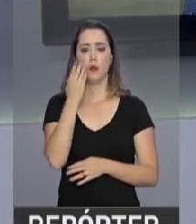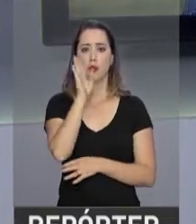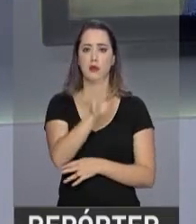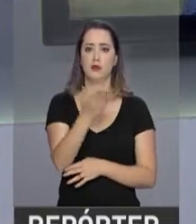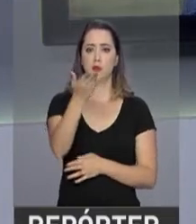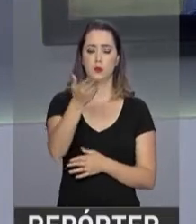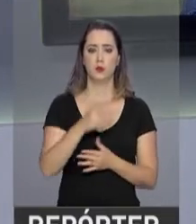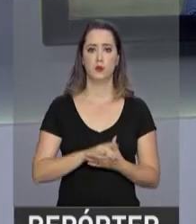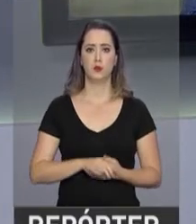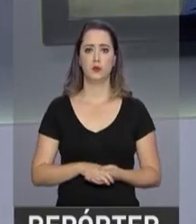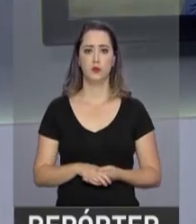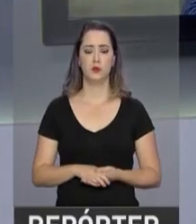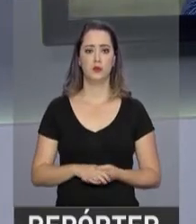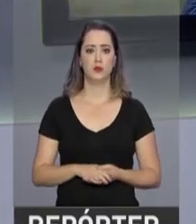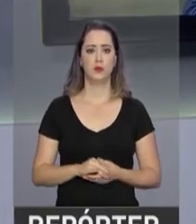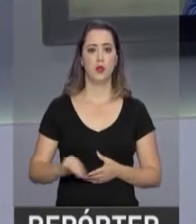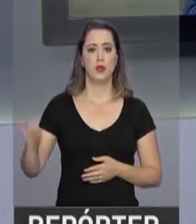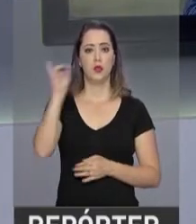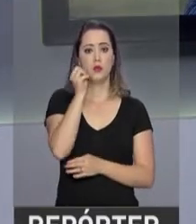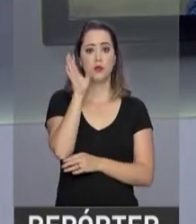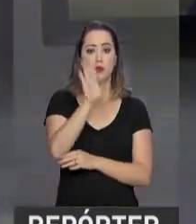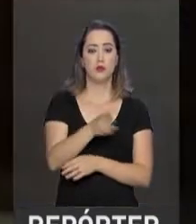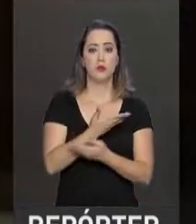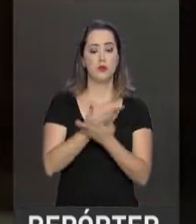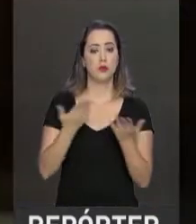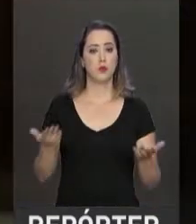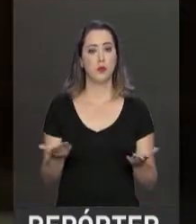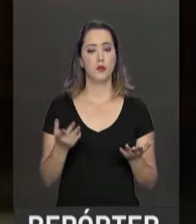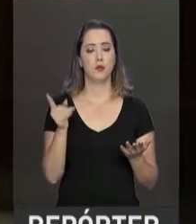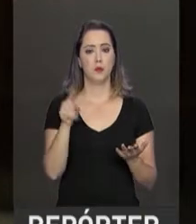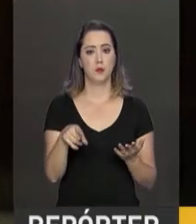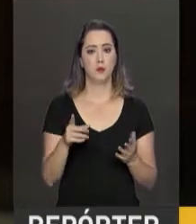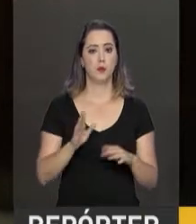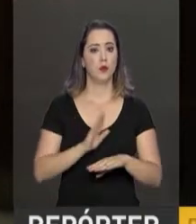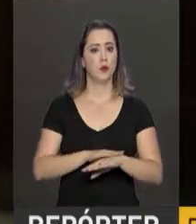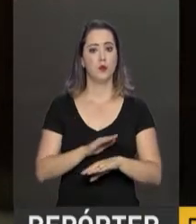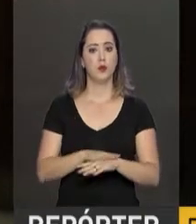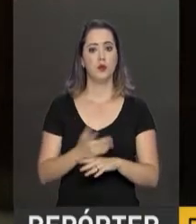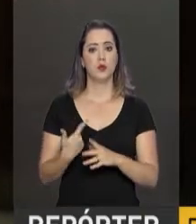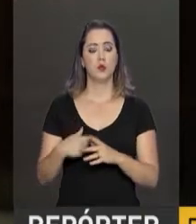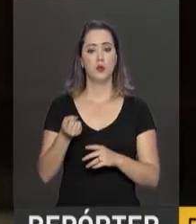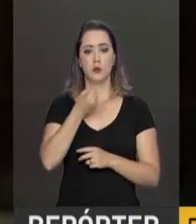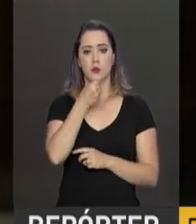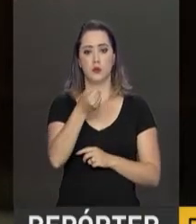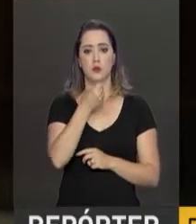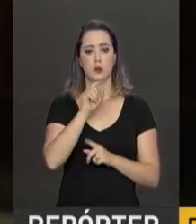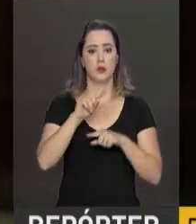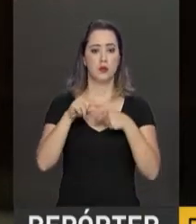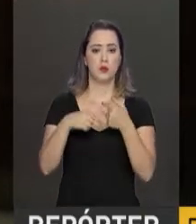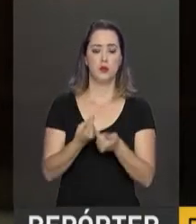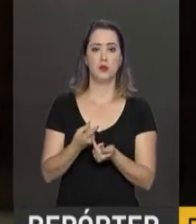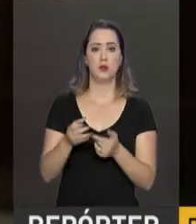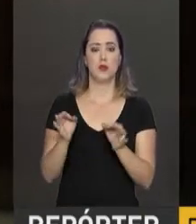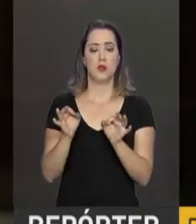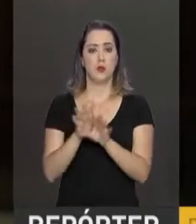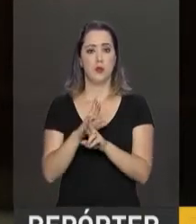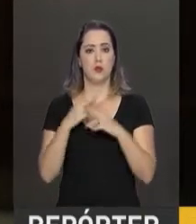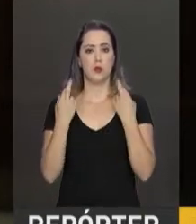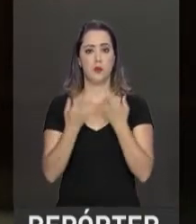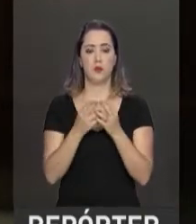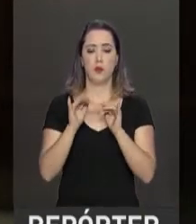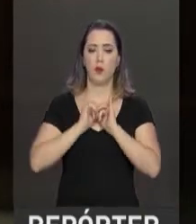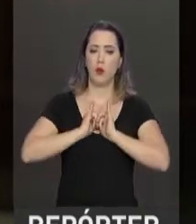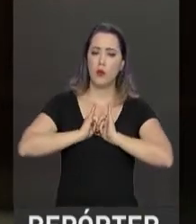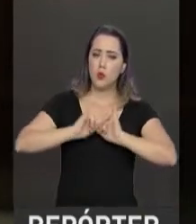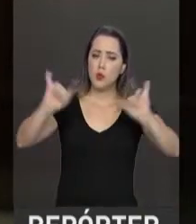boa tarde pra você gostar de roberto boa tarde a todos durante coletiva para imprensa logo após a reunião o governo federal